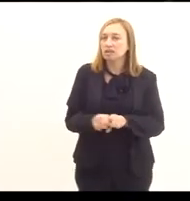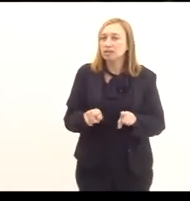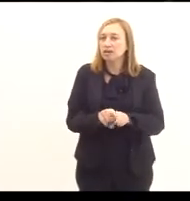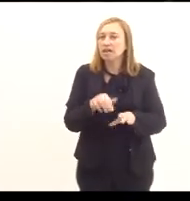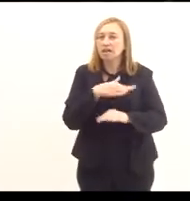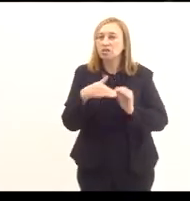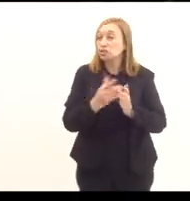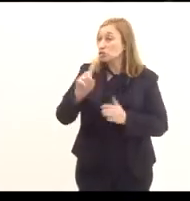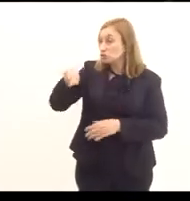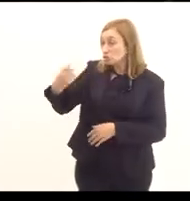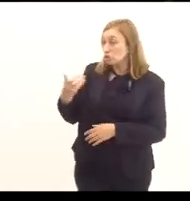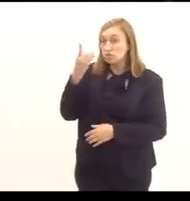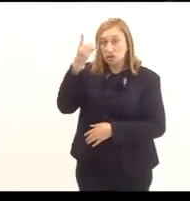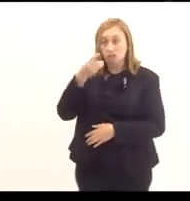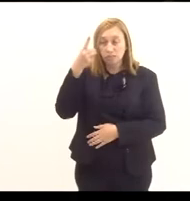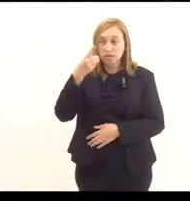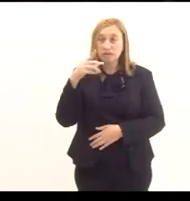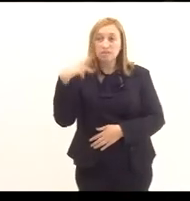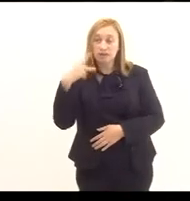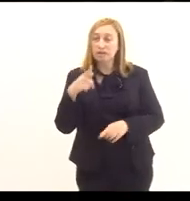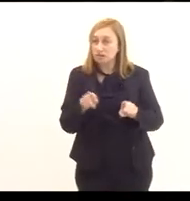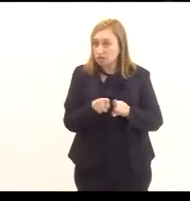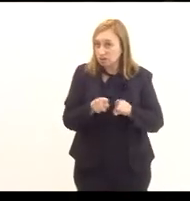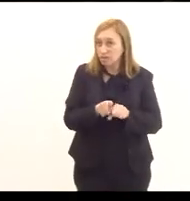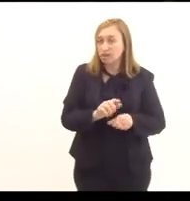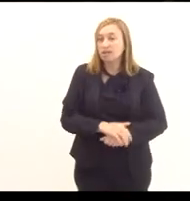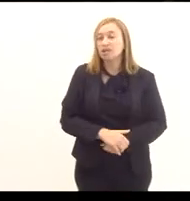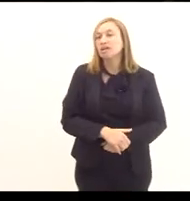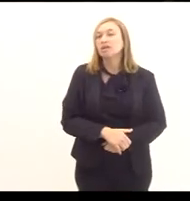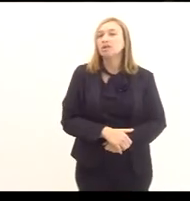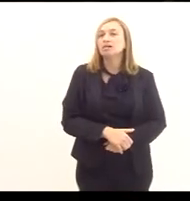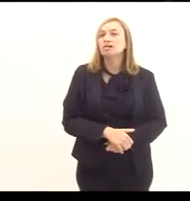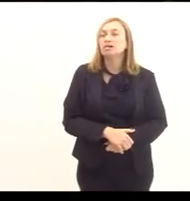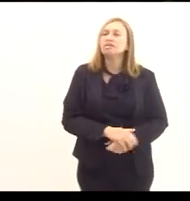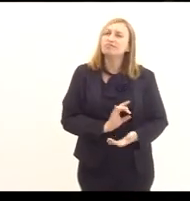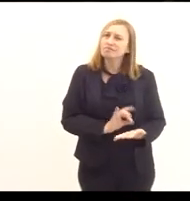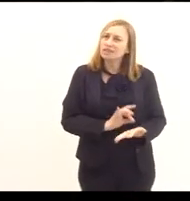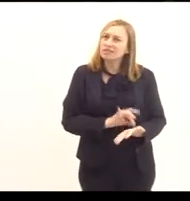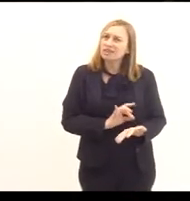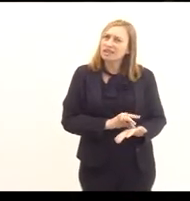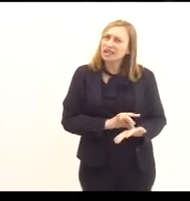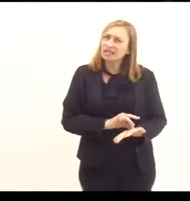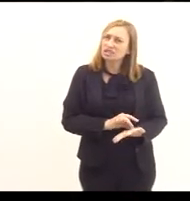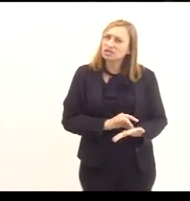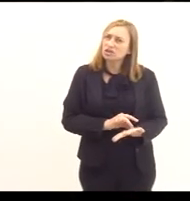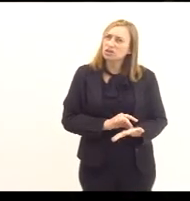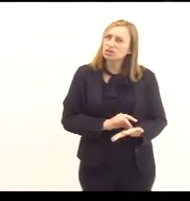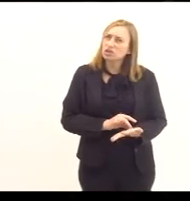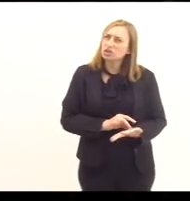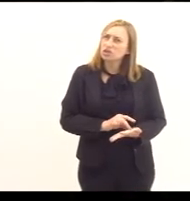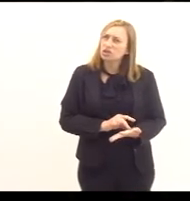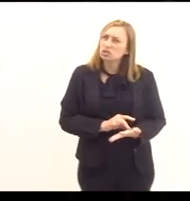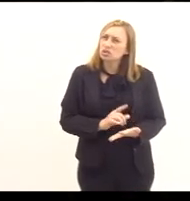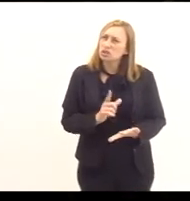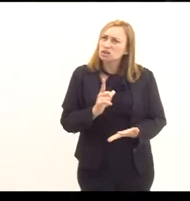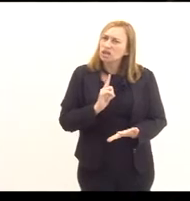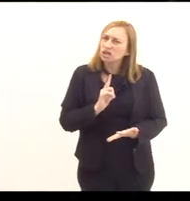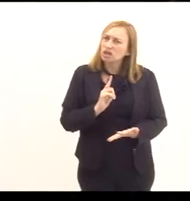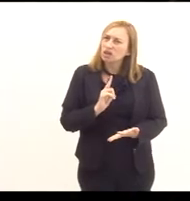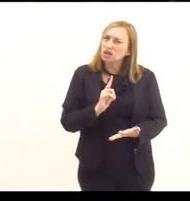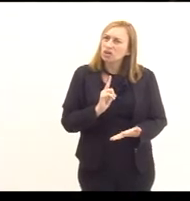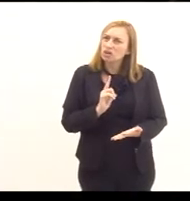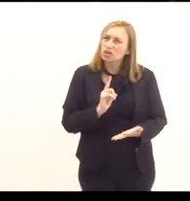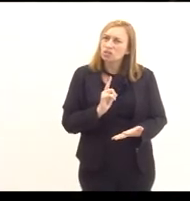cumprimento todos os demais inclusive os vereadores na verdade assim é tem um lado